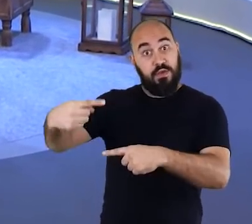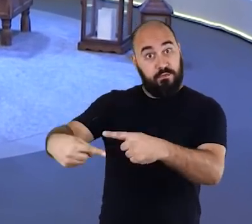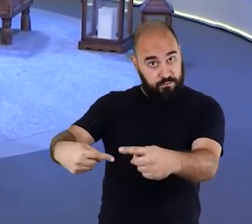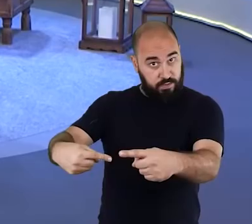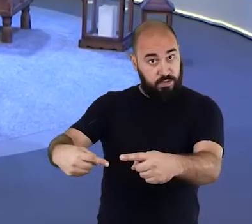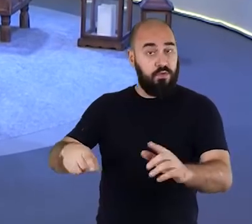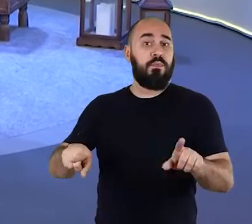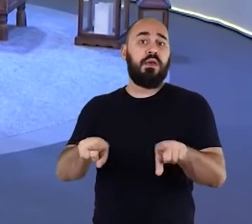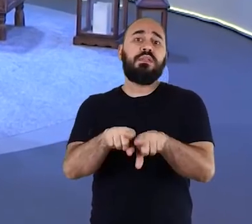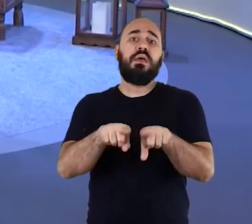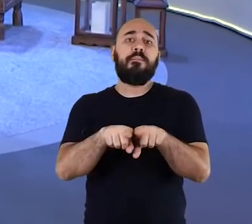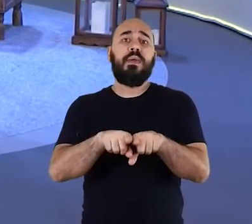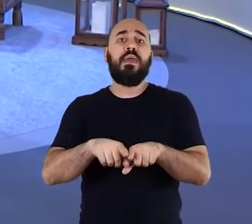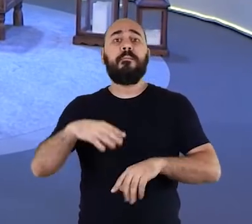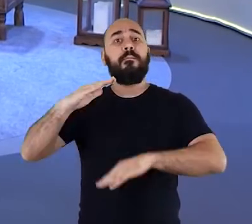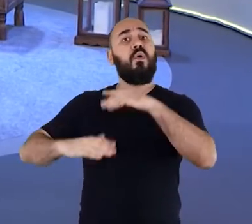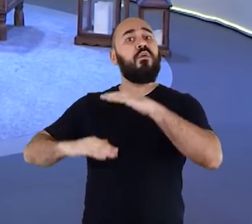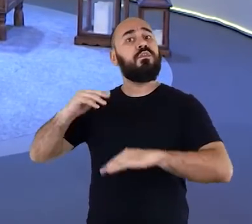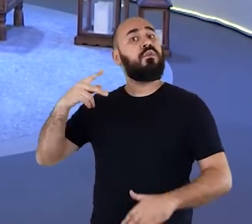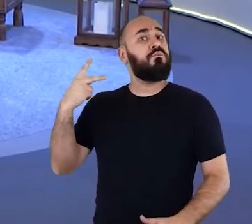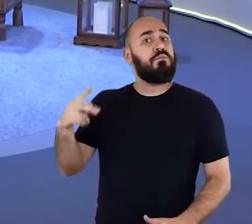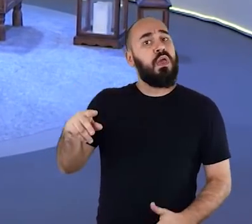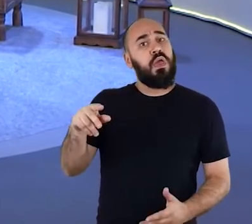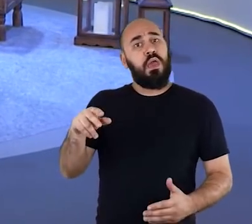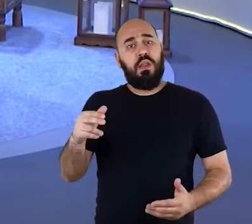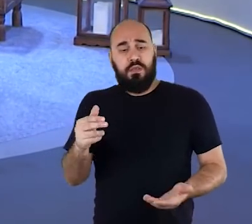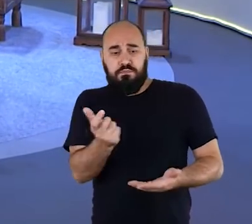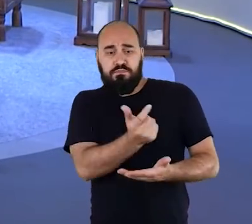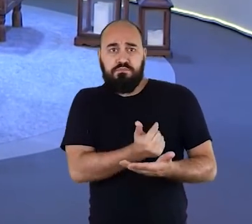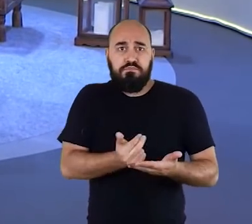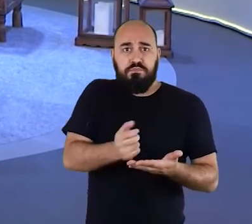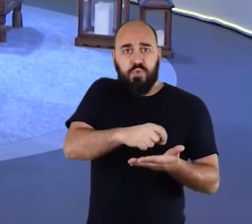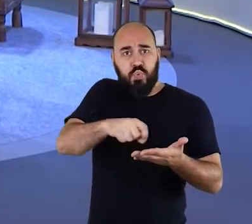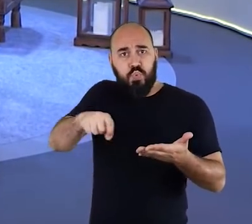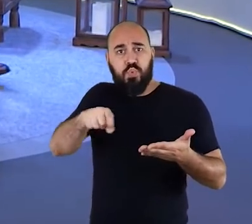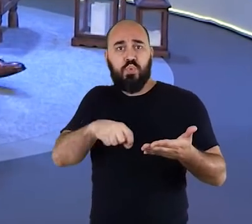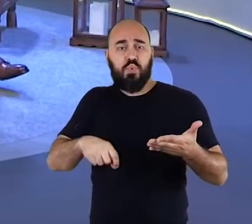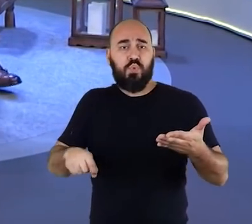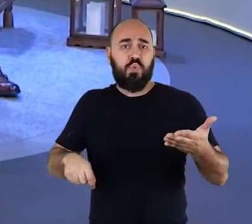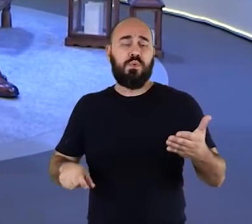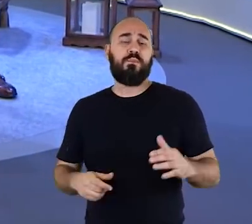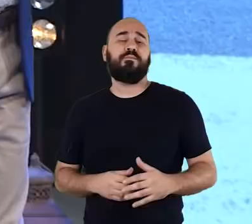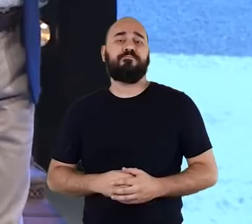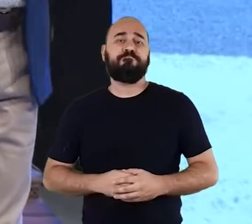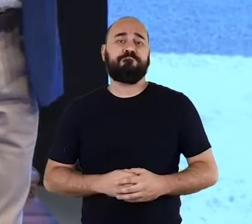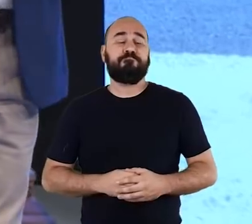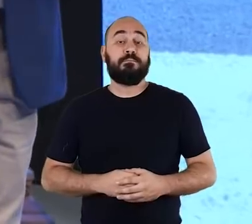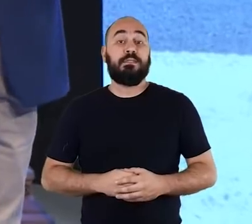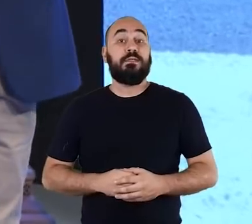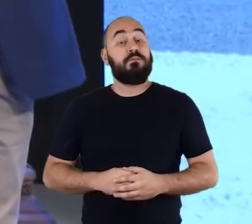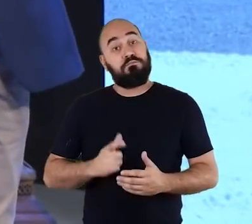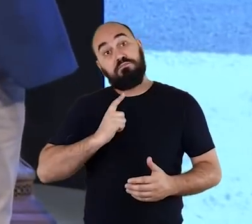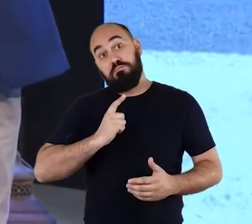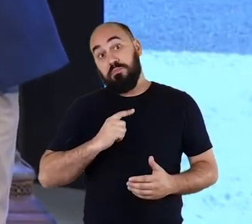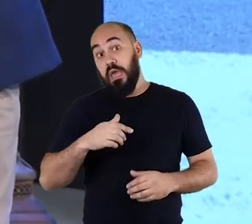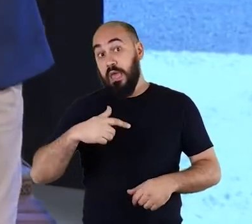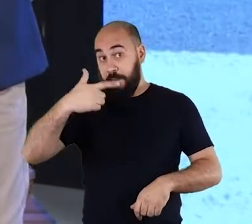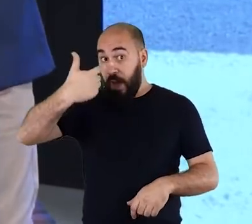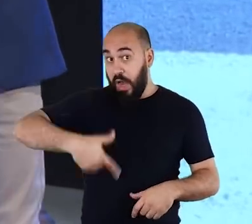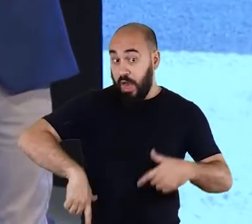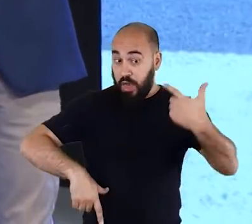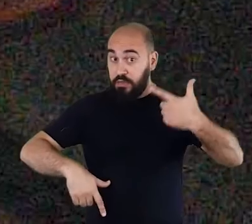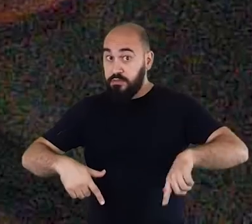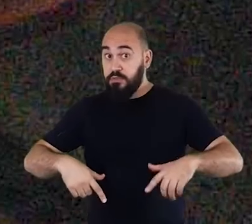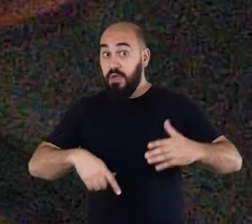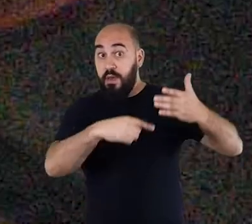ele explica até detalhes do que a Bíblia apresenta. E isso, para mim, gente, é fantástico. E tem mais. A lista não para por